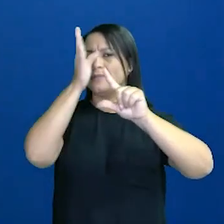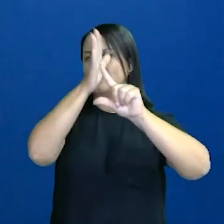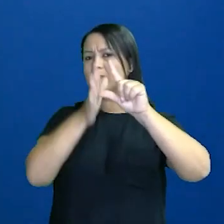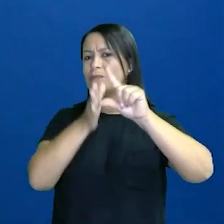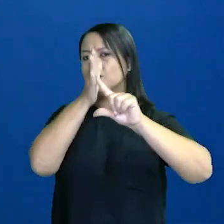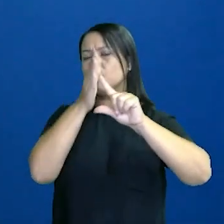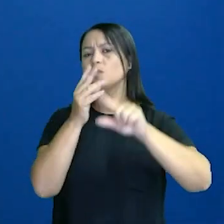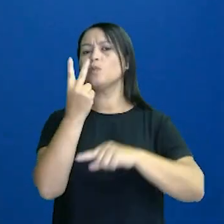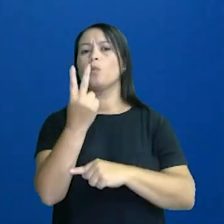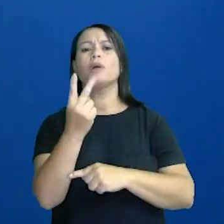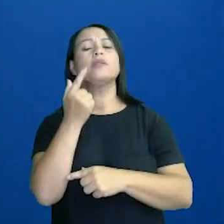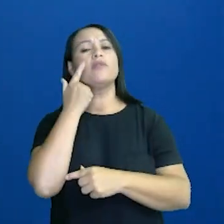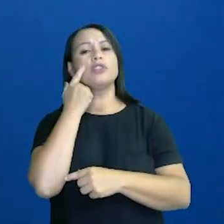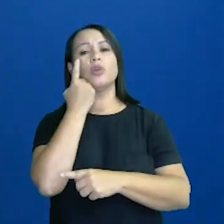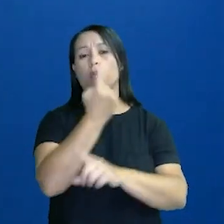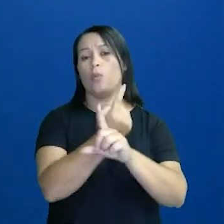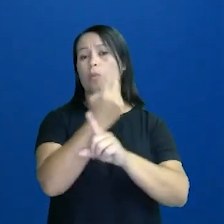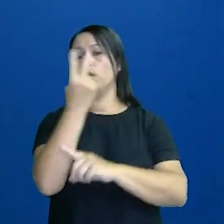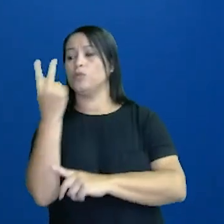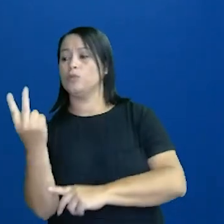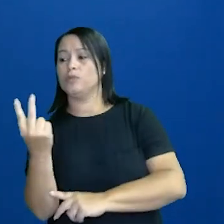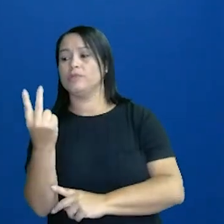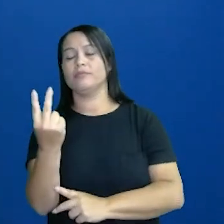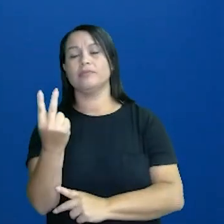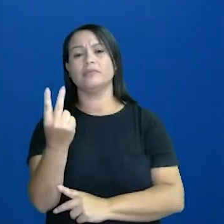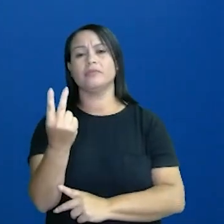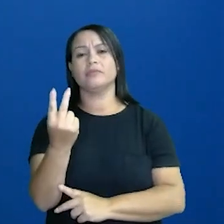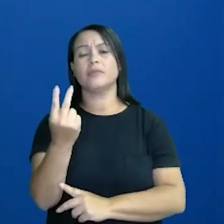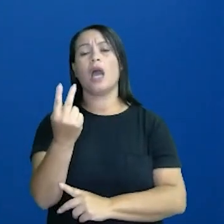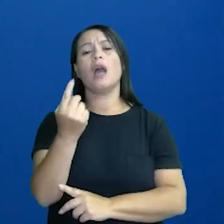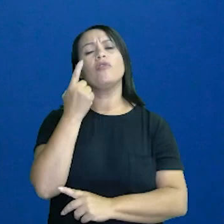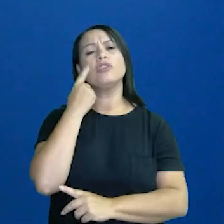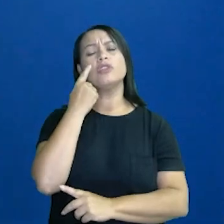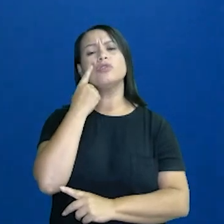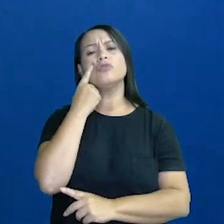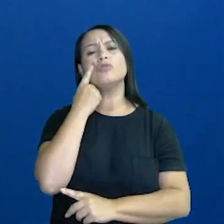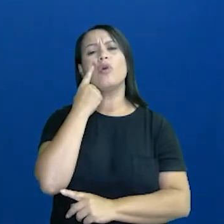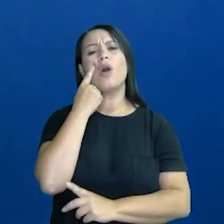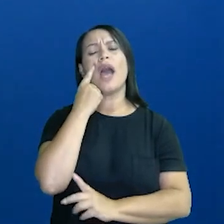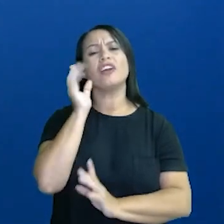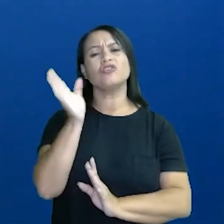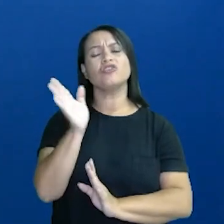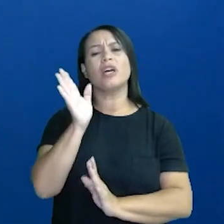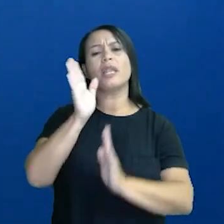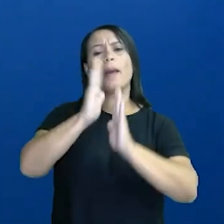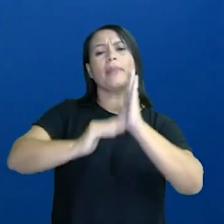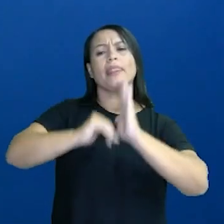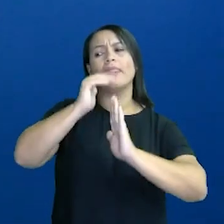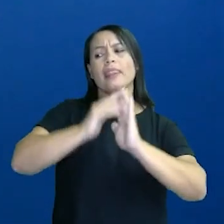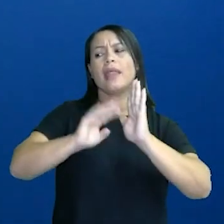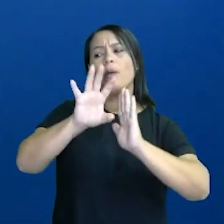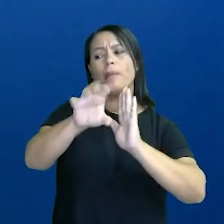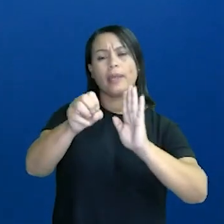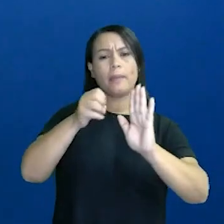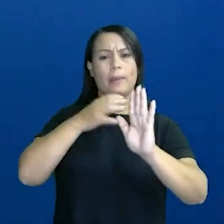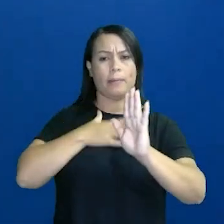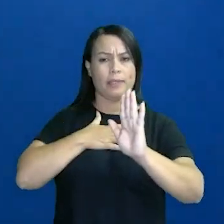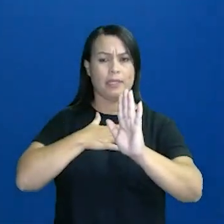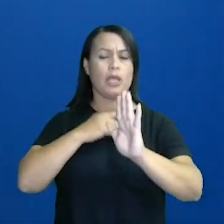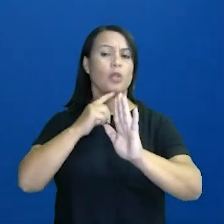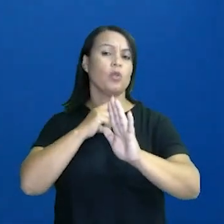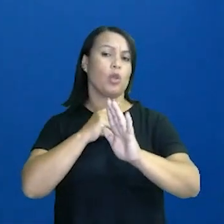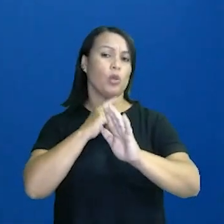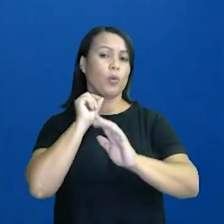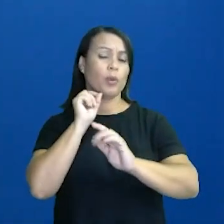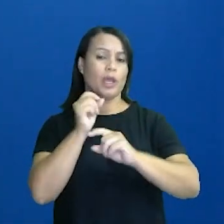isso? Uma, duas, tá certo? Essa parte que está riscada, vamos dizer que foi a parte que eu peguei para mim, tá bom? Então, aqui eu